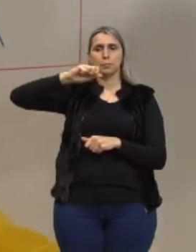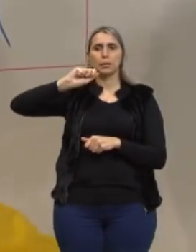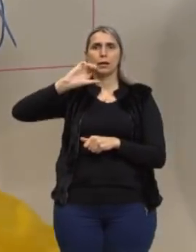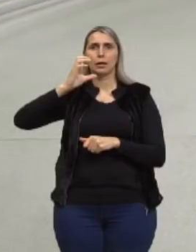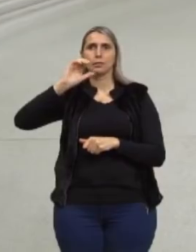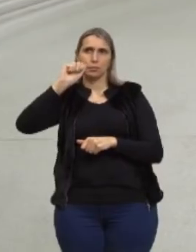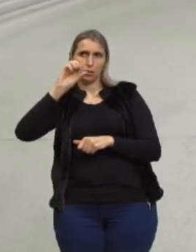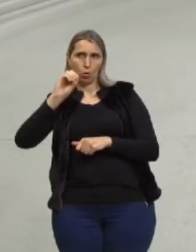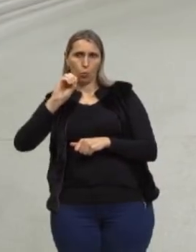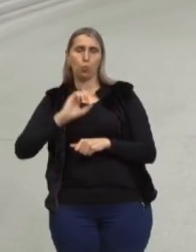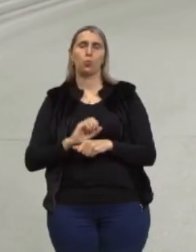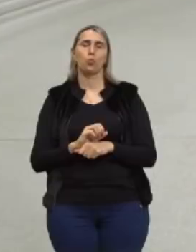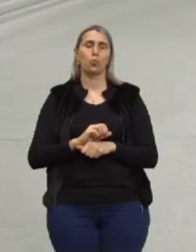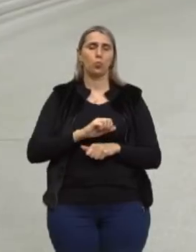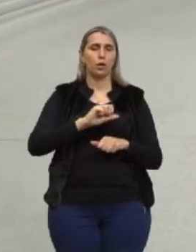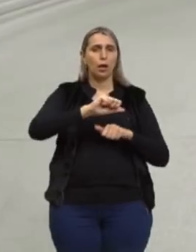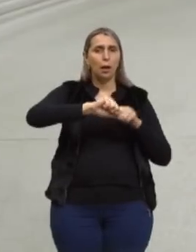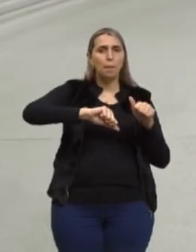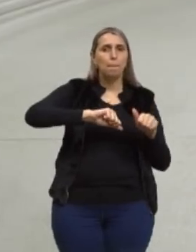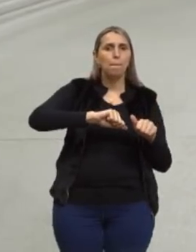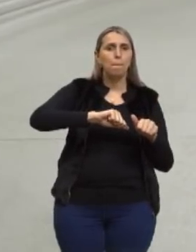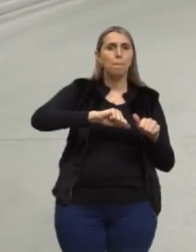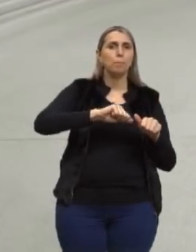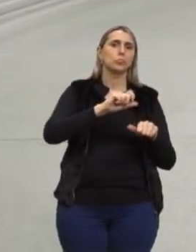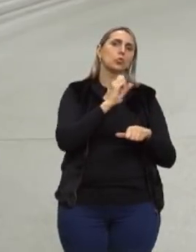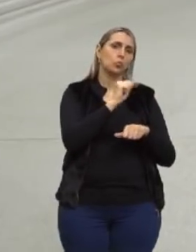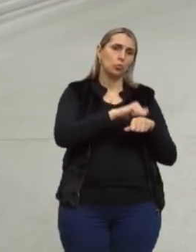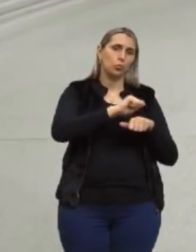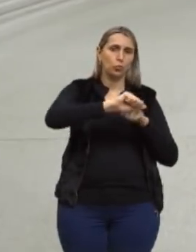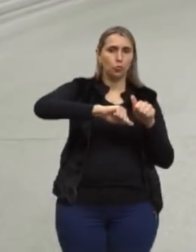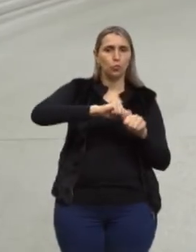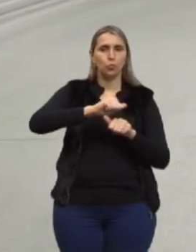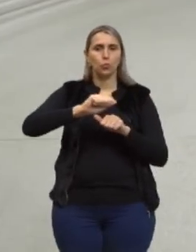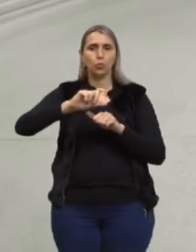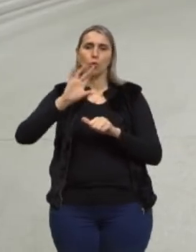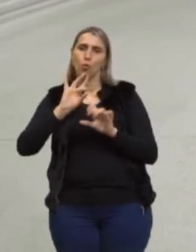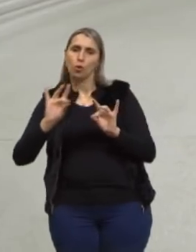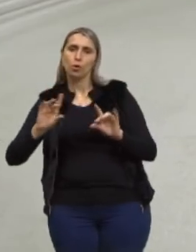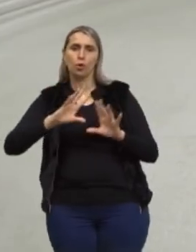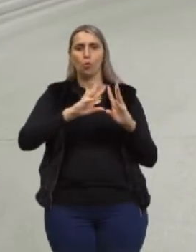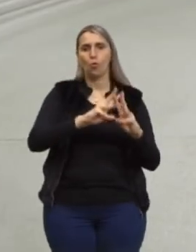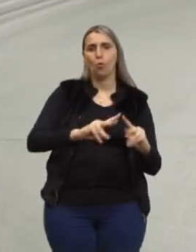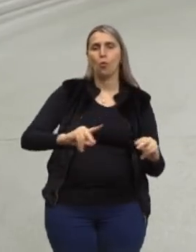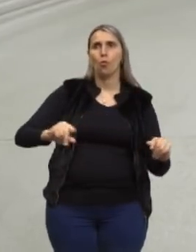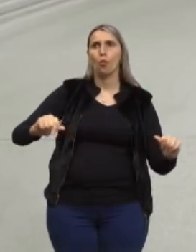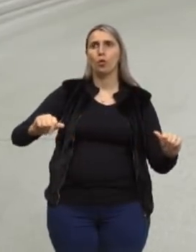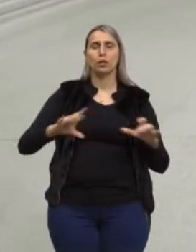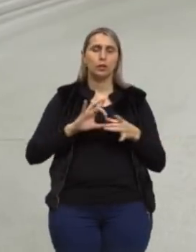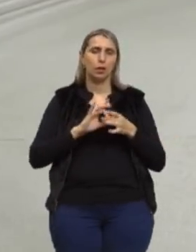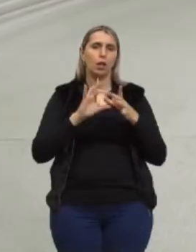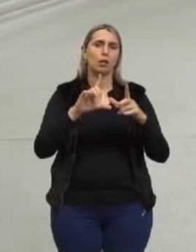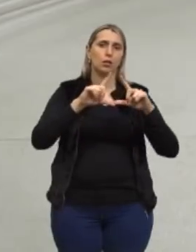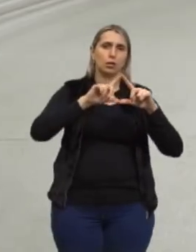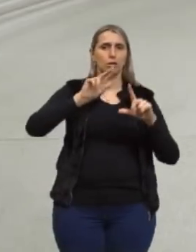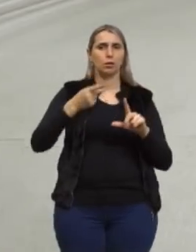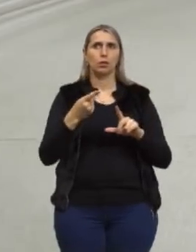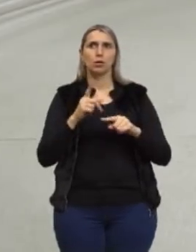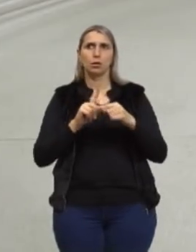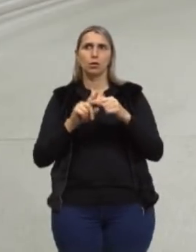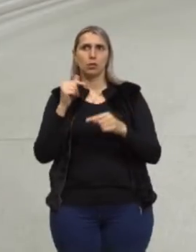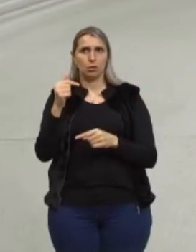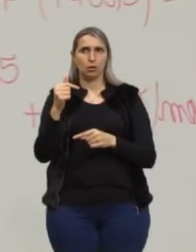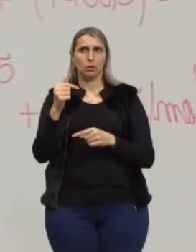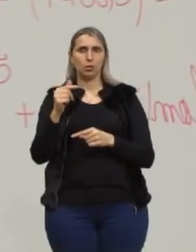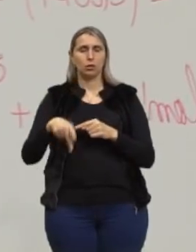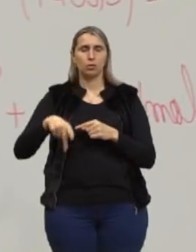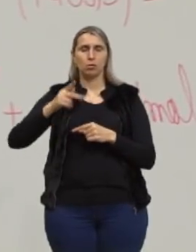é a passagem do sólido para o líquido que é a fusão isso vai me liberar um delta h de mais